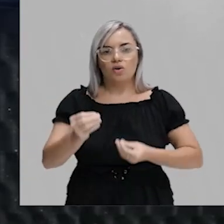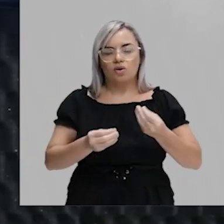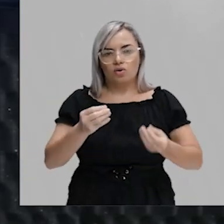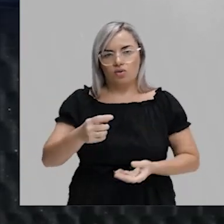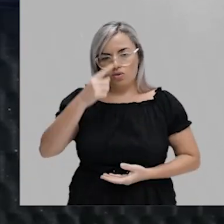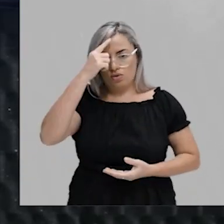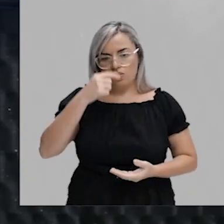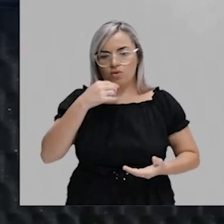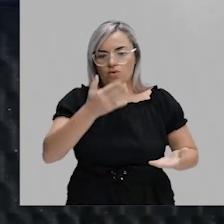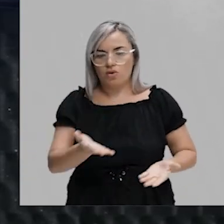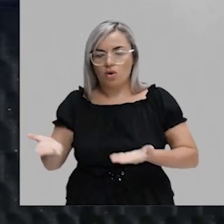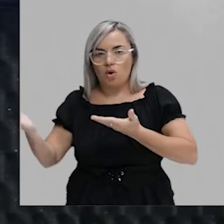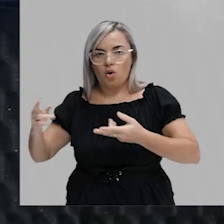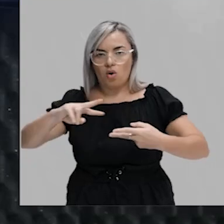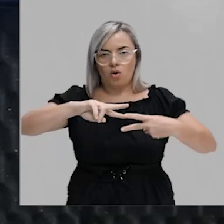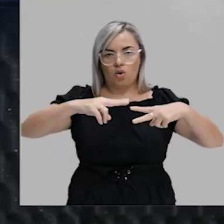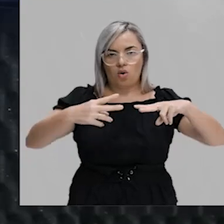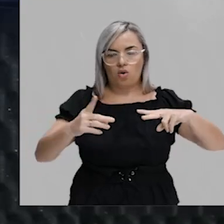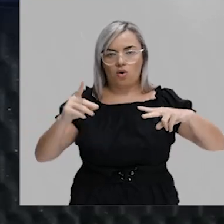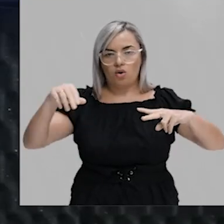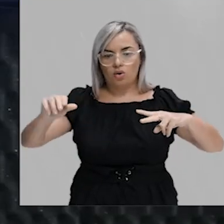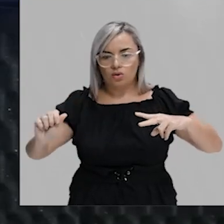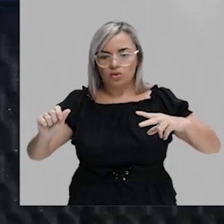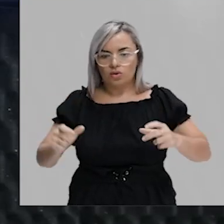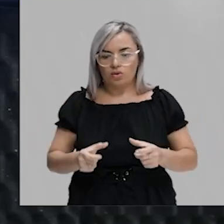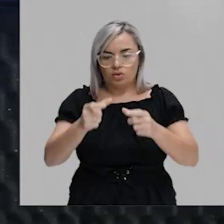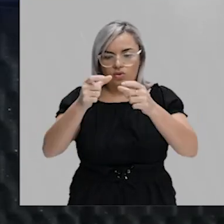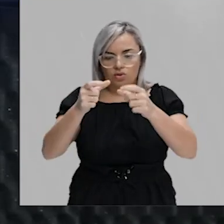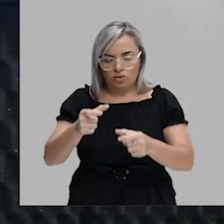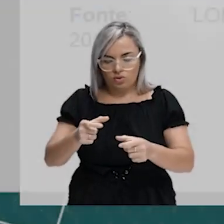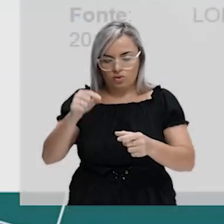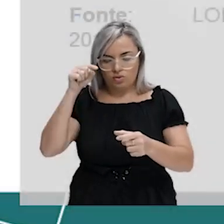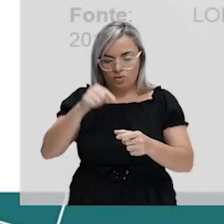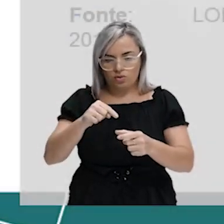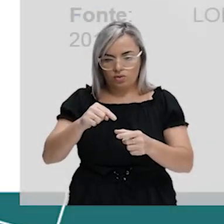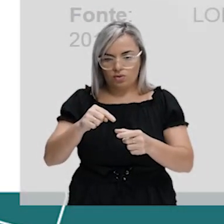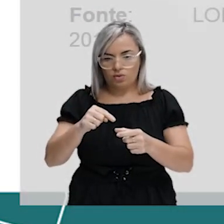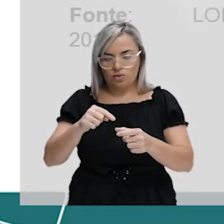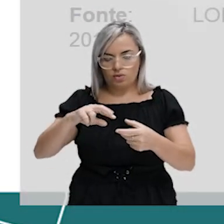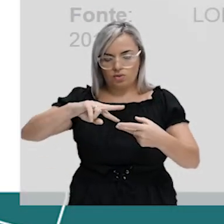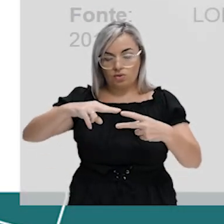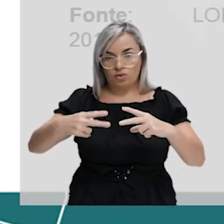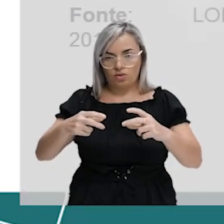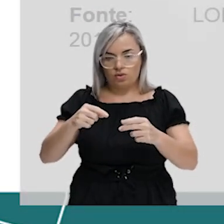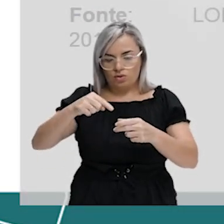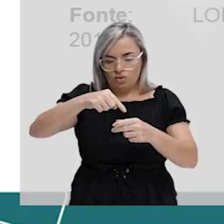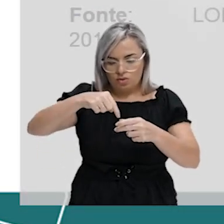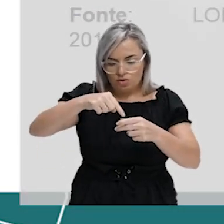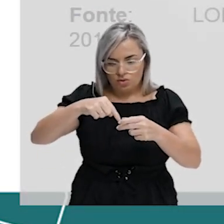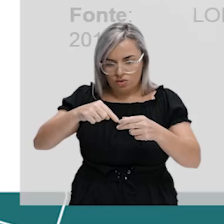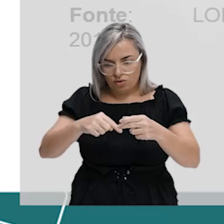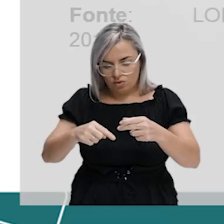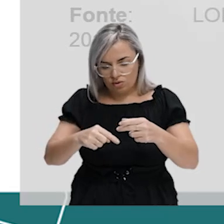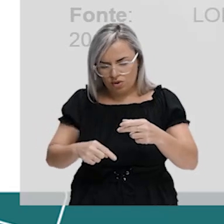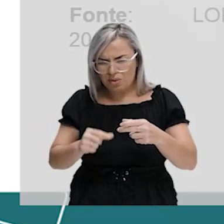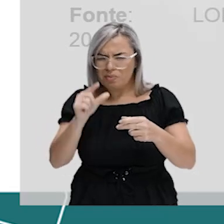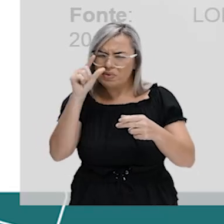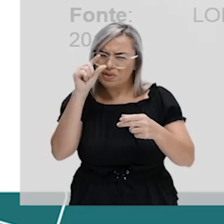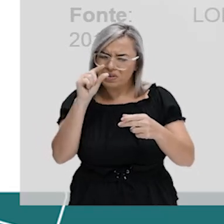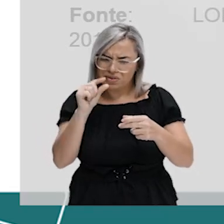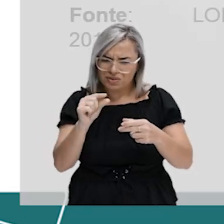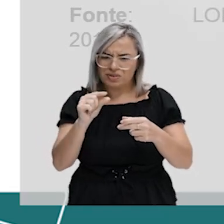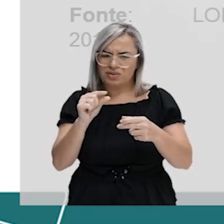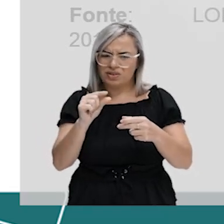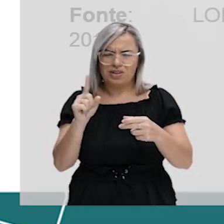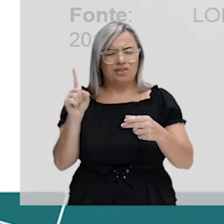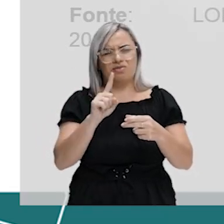meu DNA e vou colocar ele em tubinhos. Esses tubinhos aqui são tubos pequenos, né? Eu não vou nem dizer